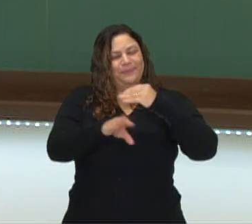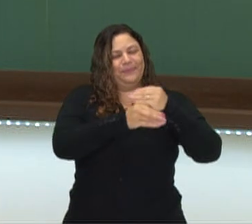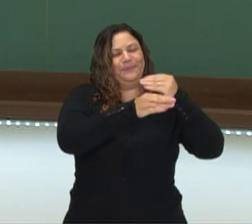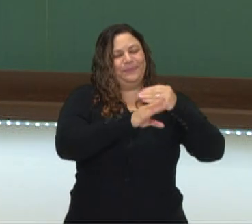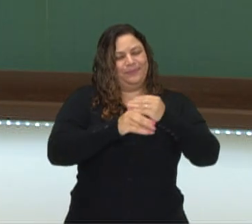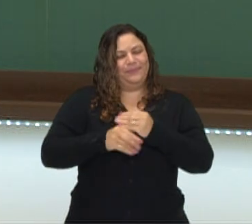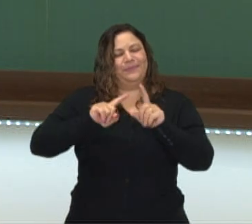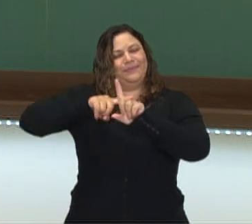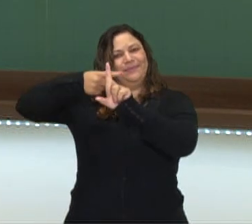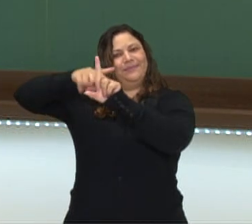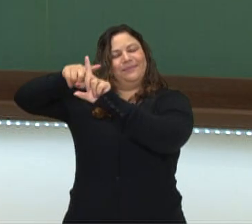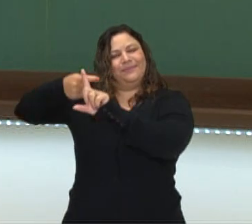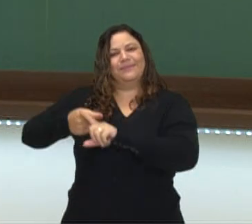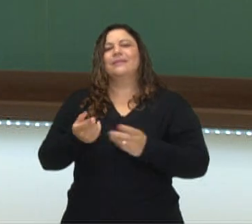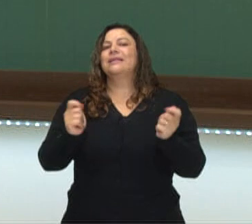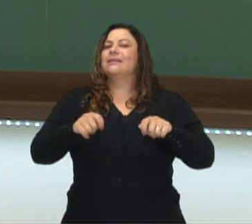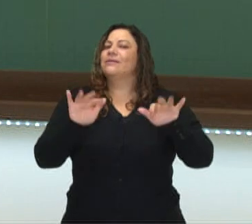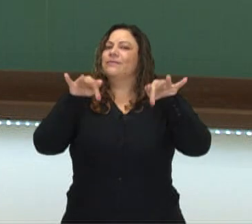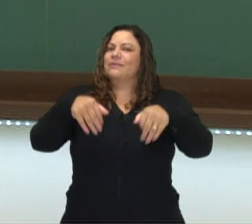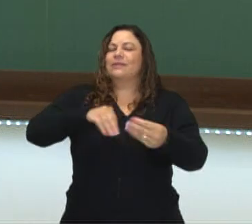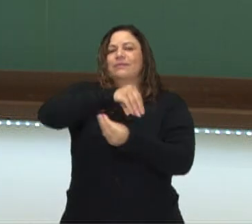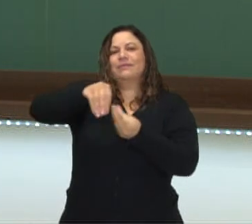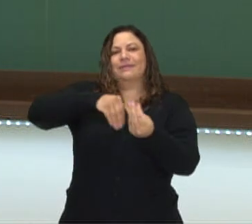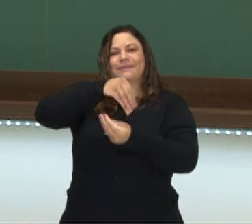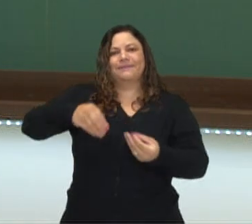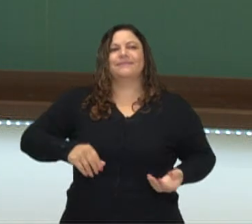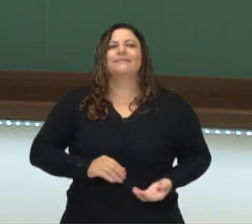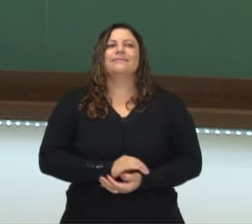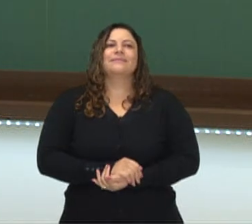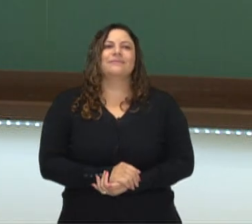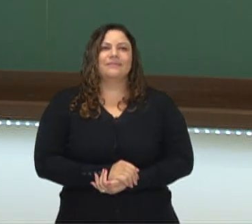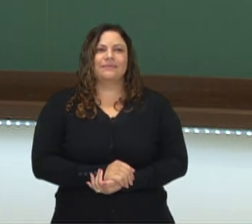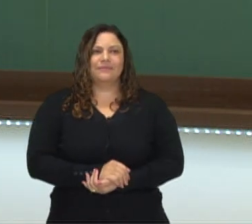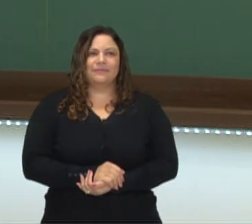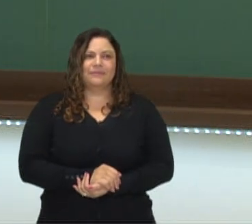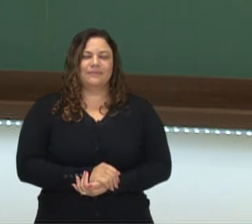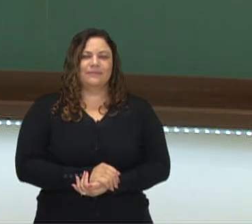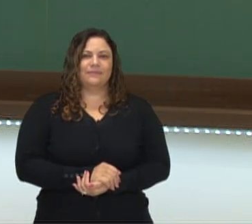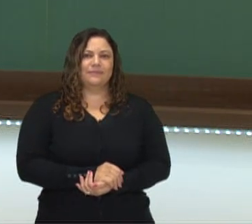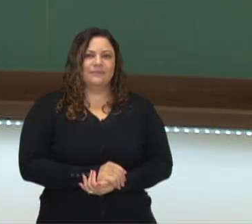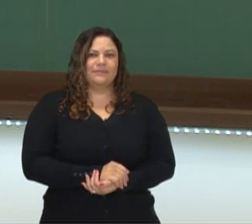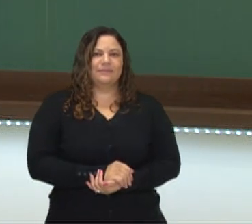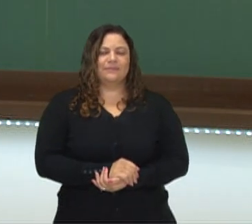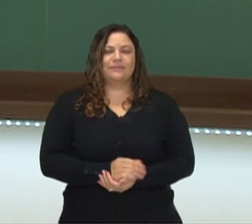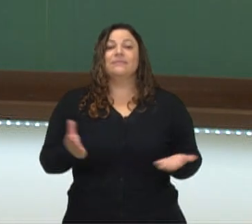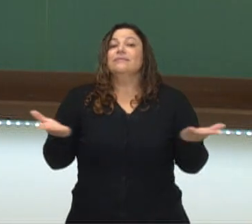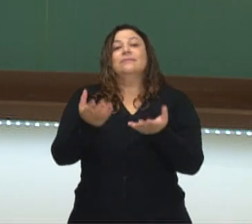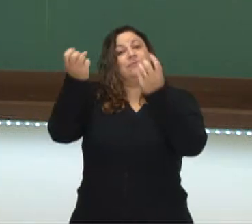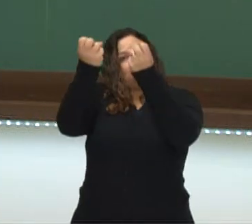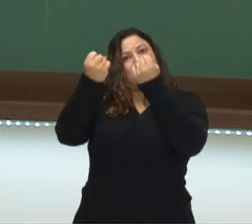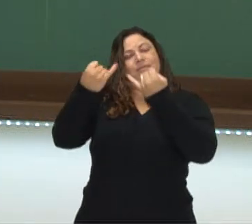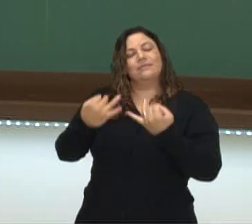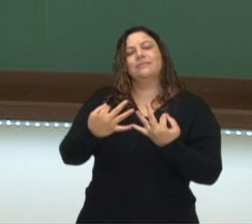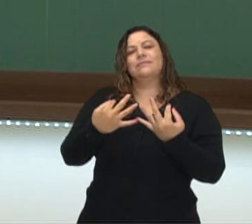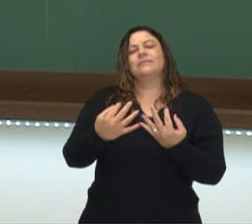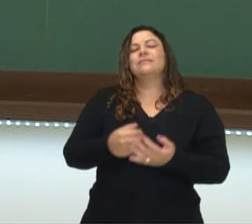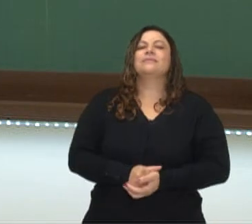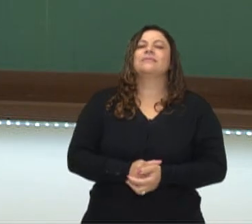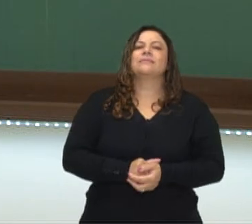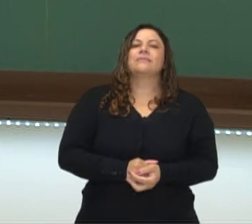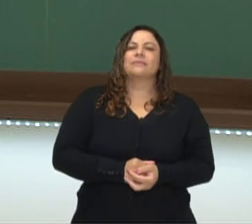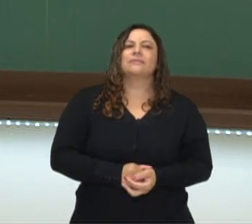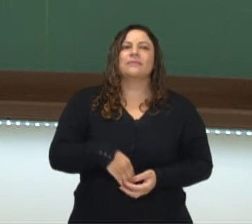você acertou. Você entendeu que uma substância composta ela é feita, elaborada com mais de um elemento. No